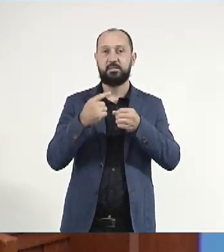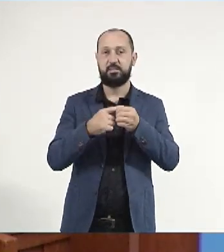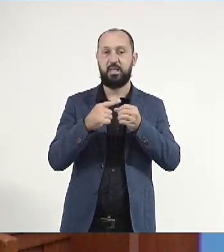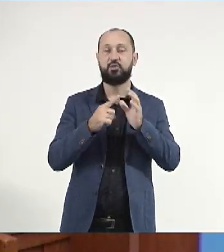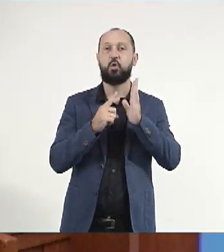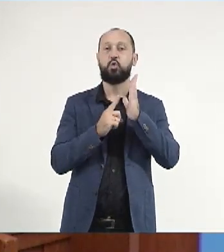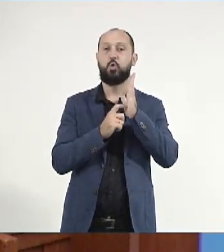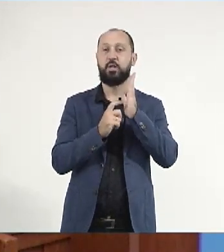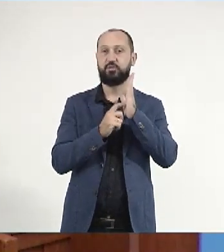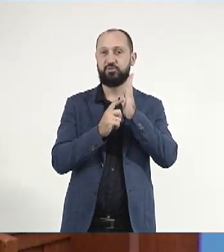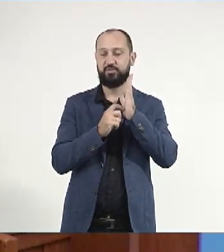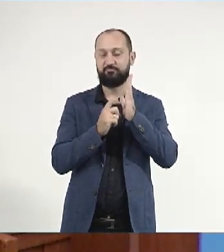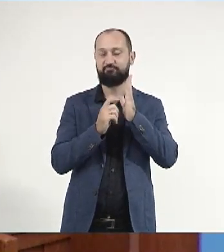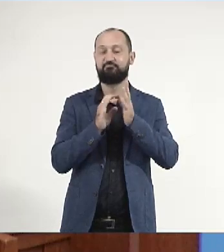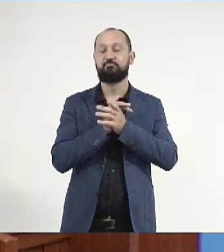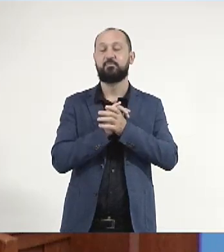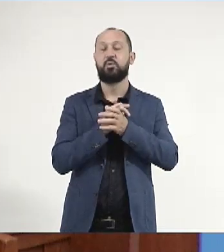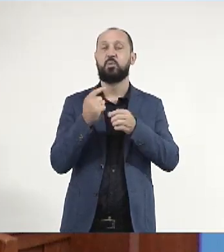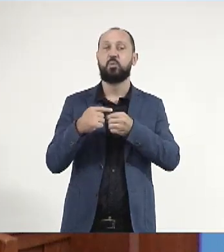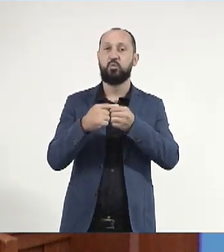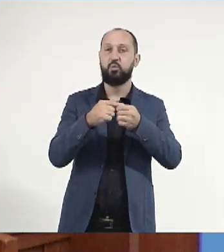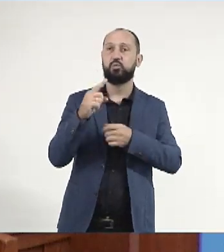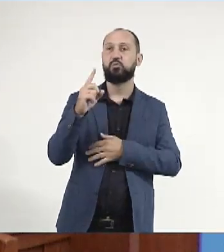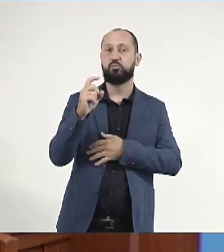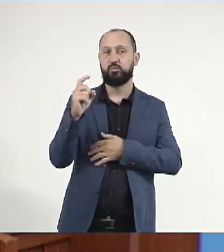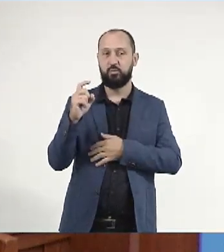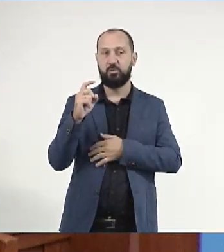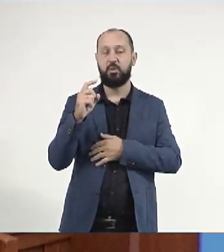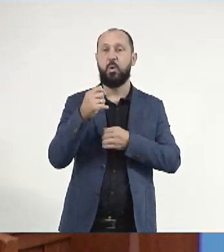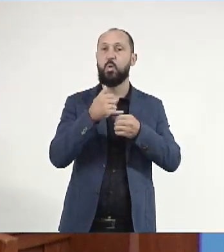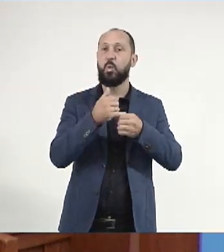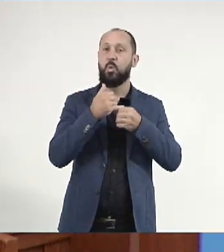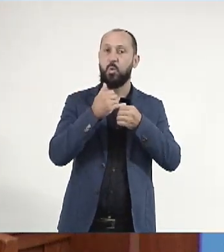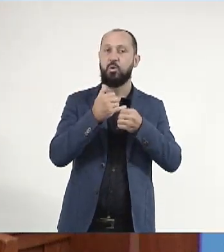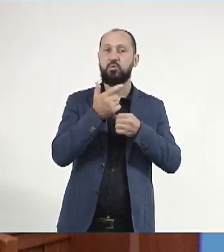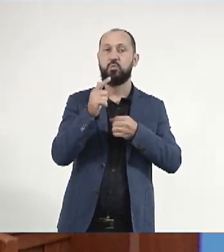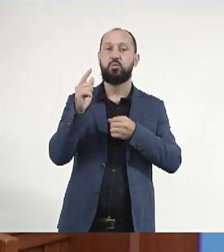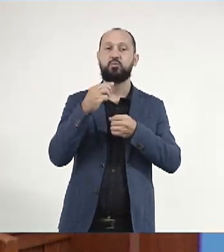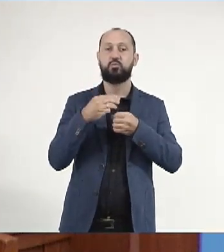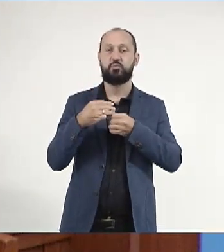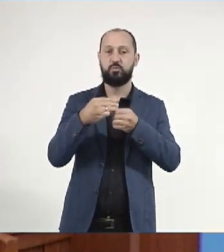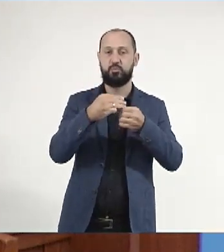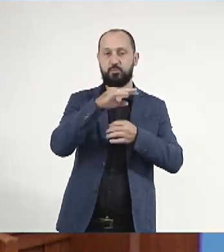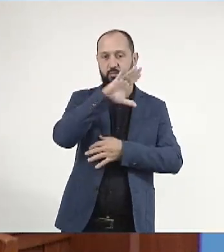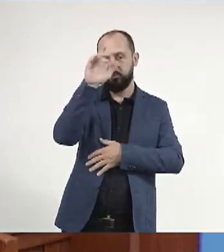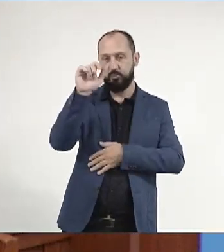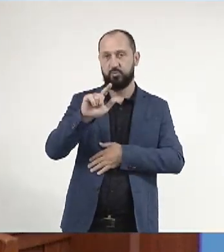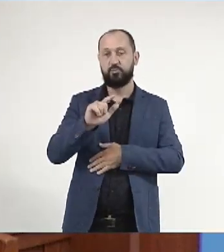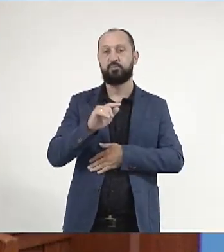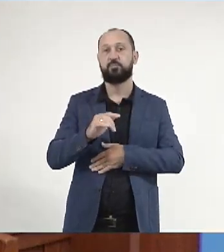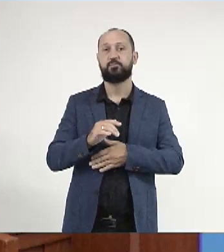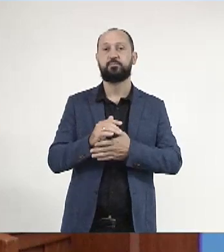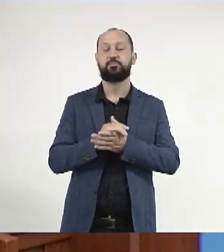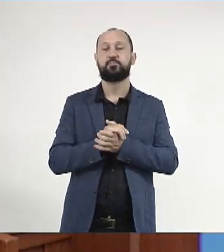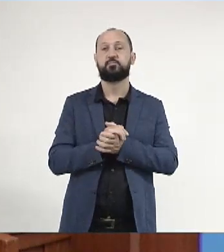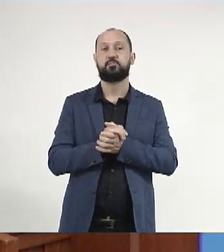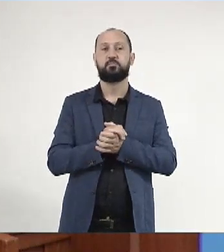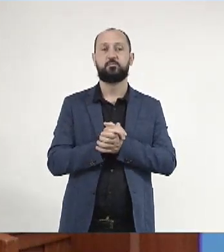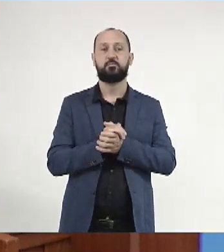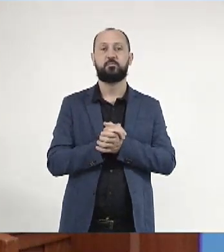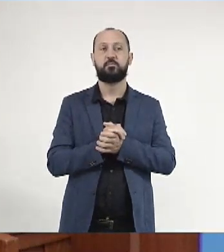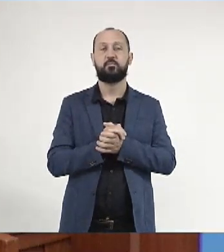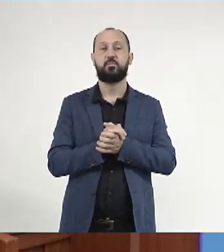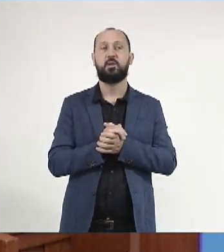Douradina, mas também no município de Dourados, Icarapó e outros municípios do Mato Grosso do Sul,